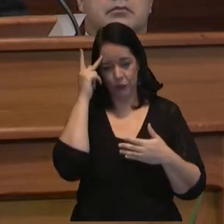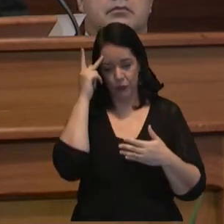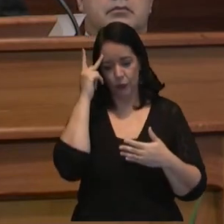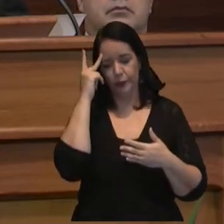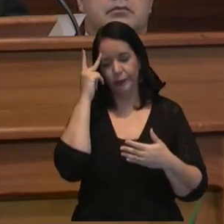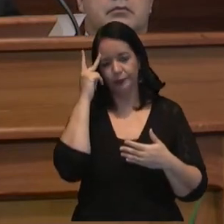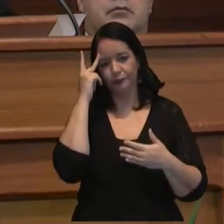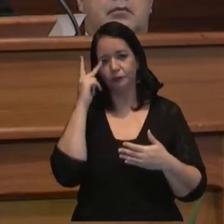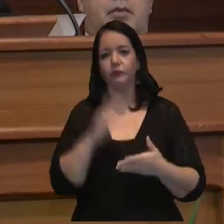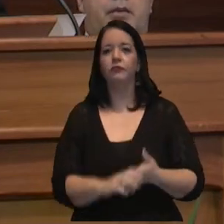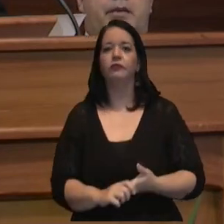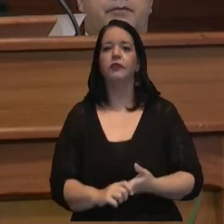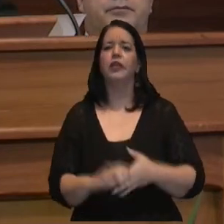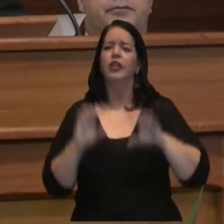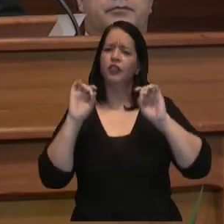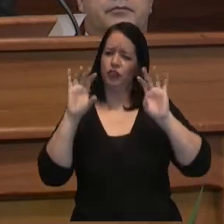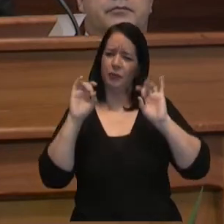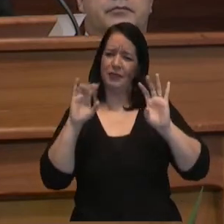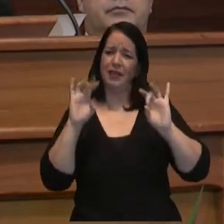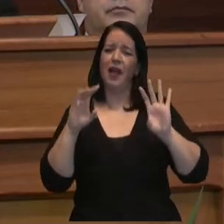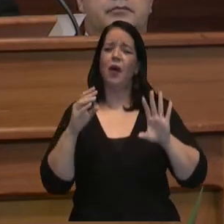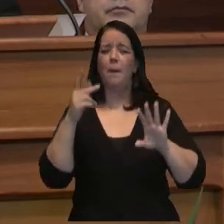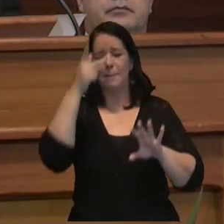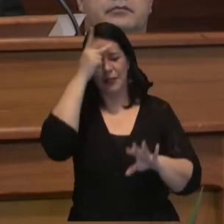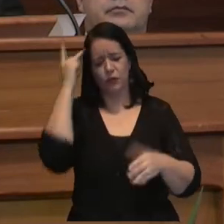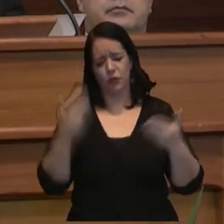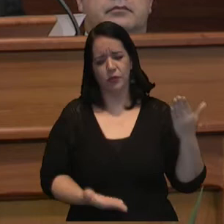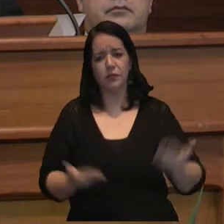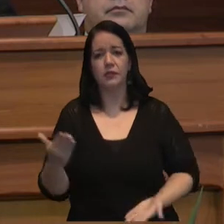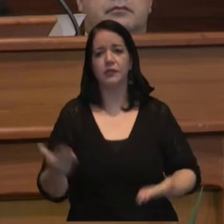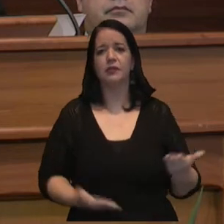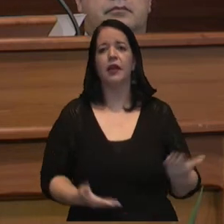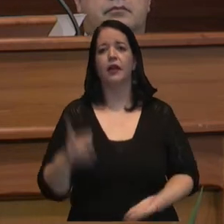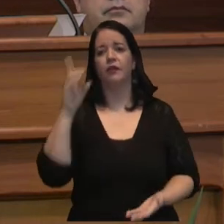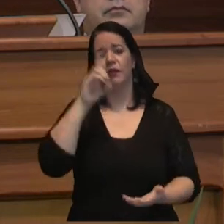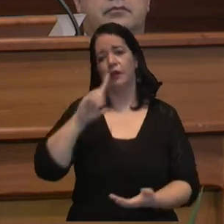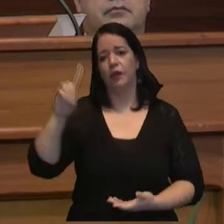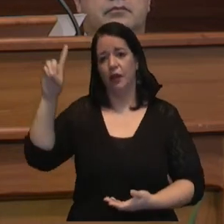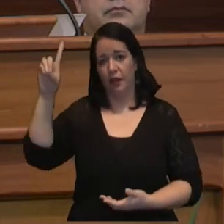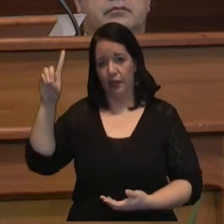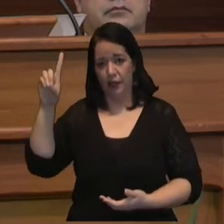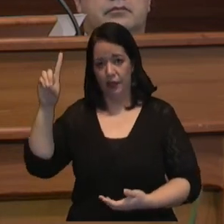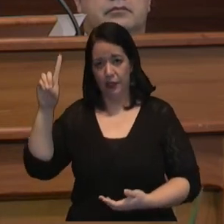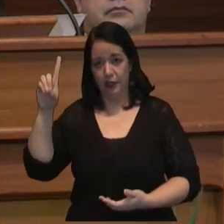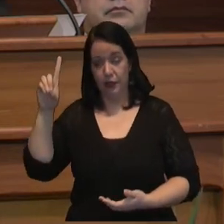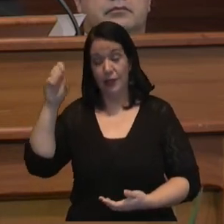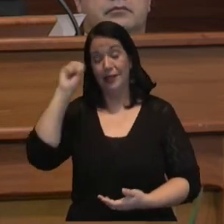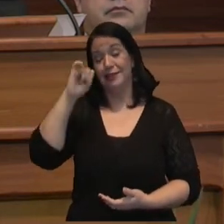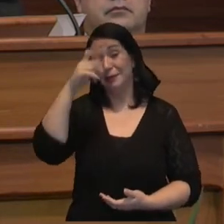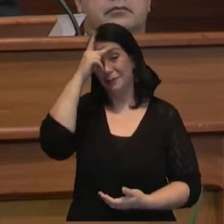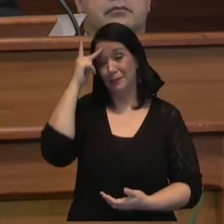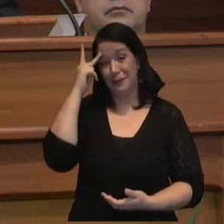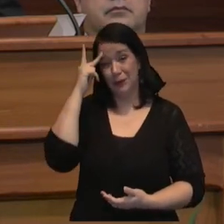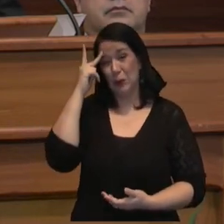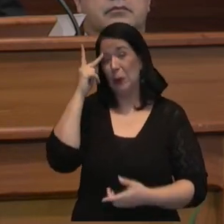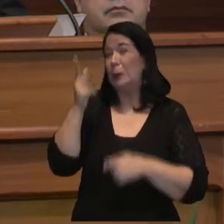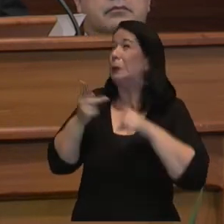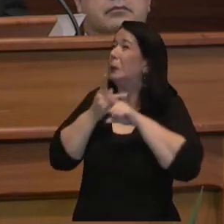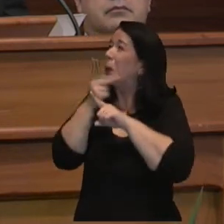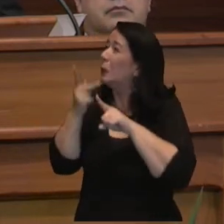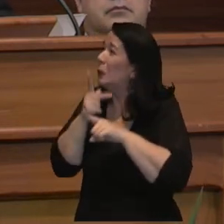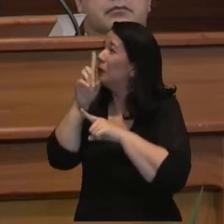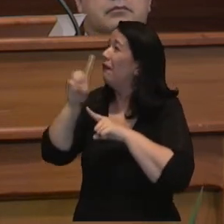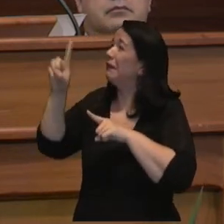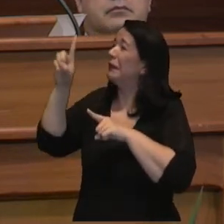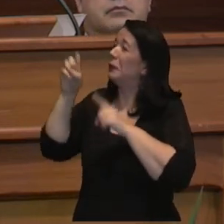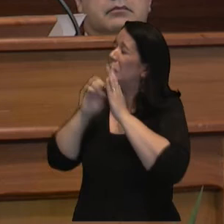de Deus, dos homens de Deus, das mulheres de Deus, se esse Deus for buscado de todo o coração, haverá